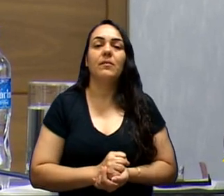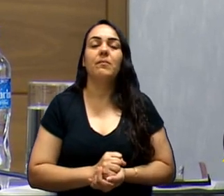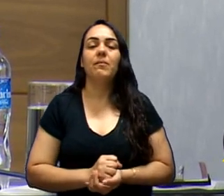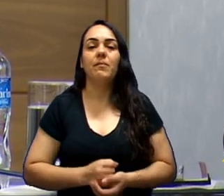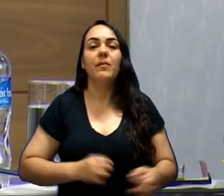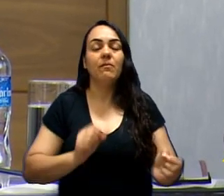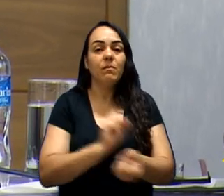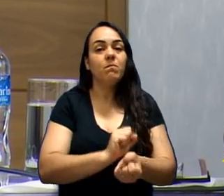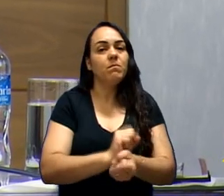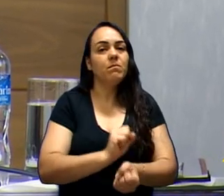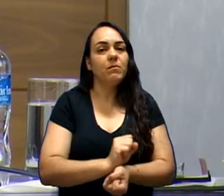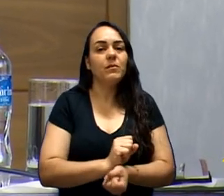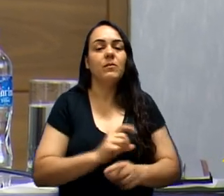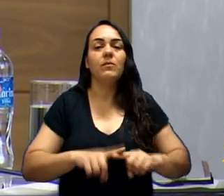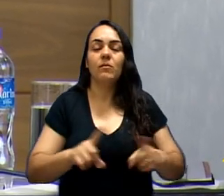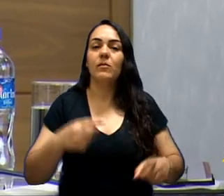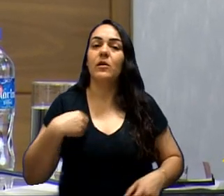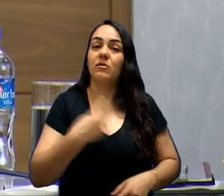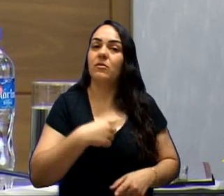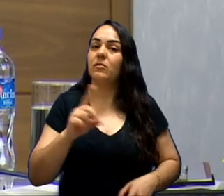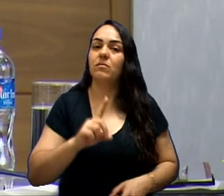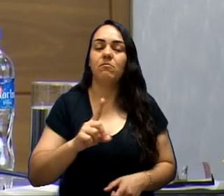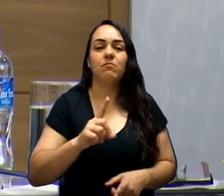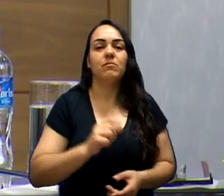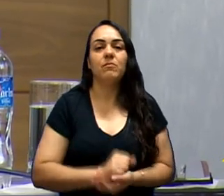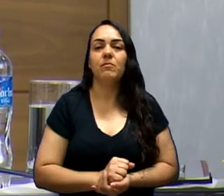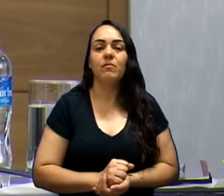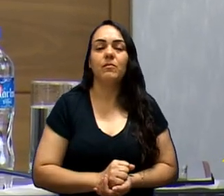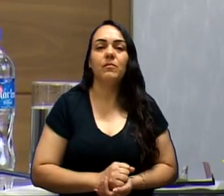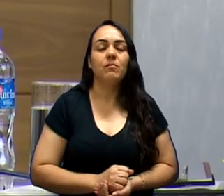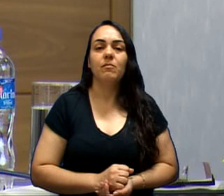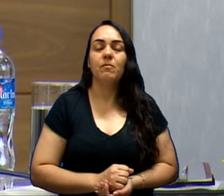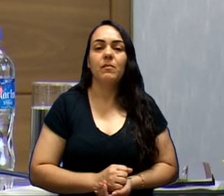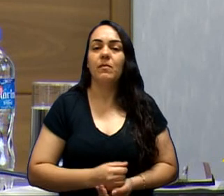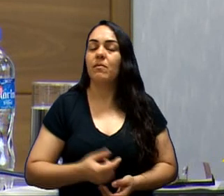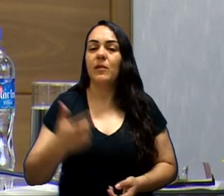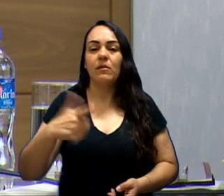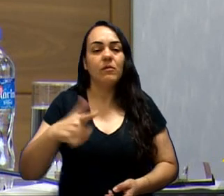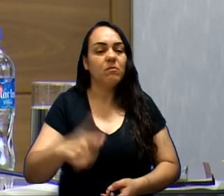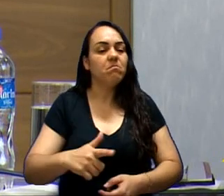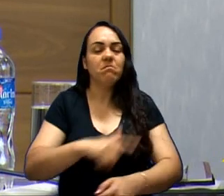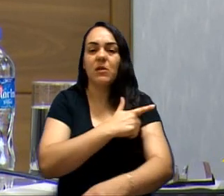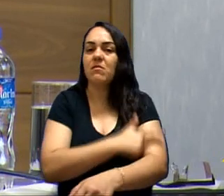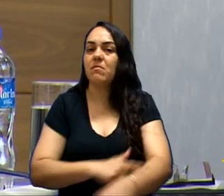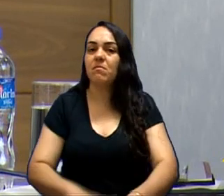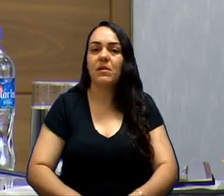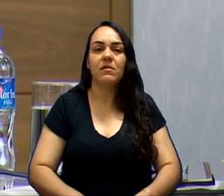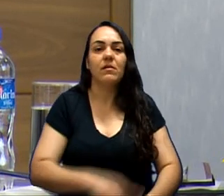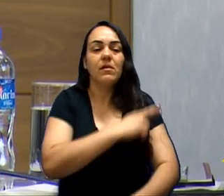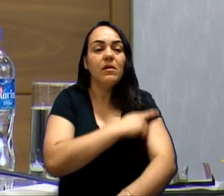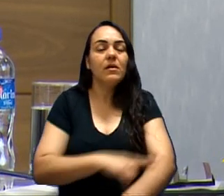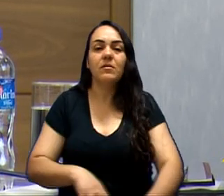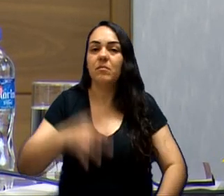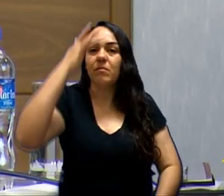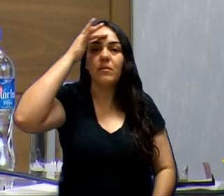passivo. Não iremos aceitar desrespeito a esta casa.